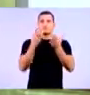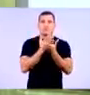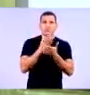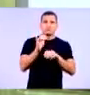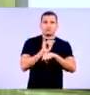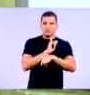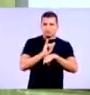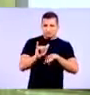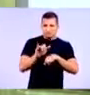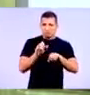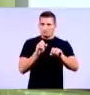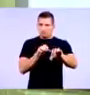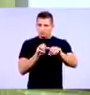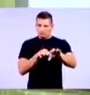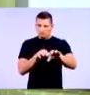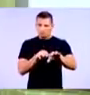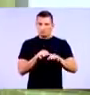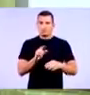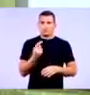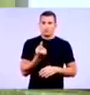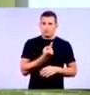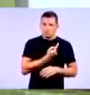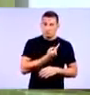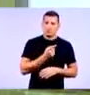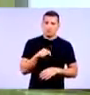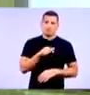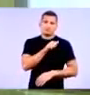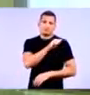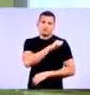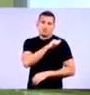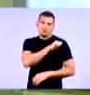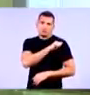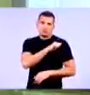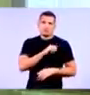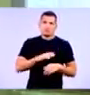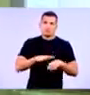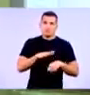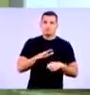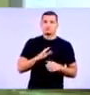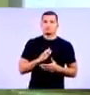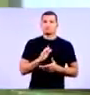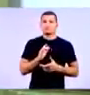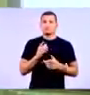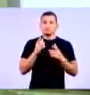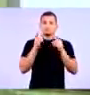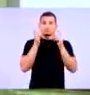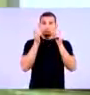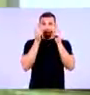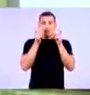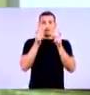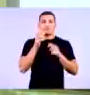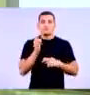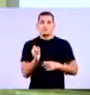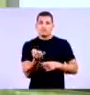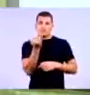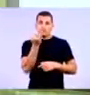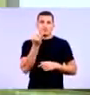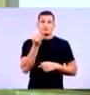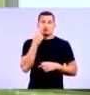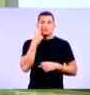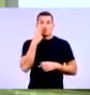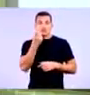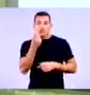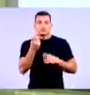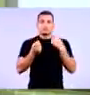estratégias de ensino, que nós sejamos alunos mais proativos, nós sejamos interessados, nós sejamos preocupados,